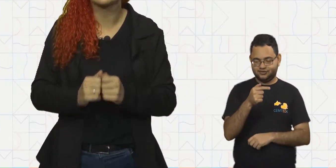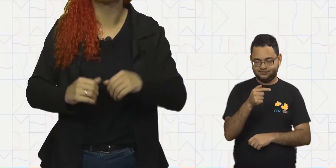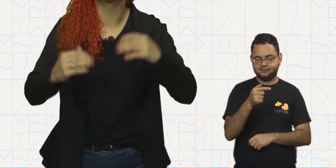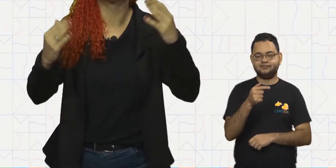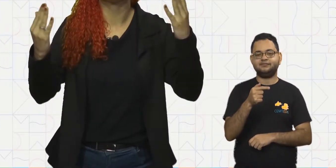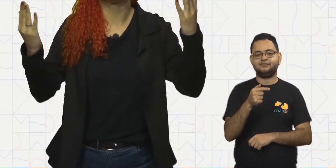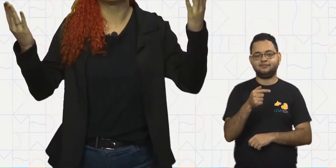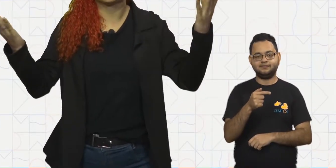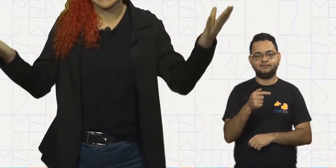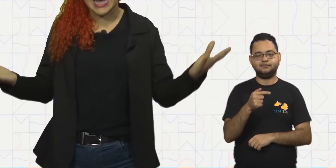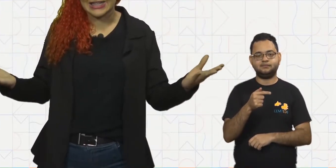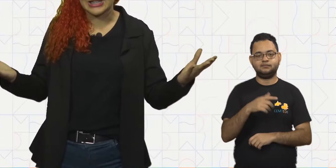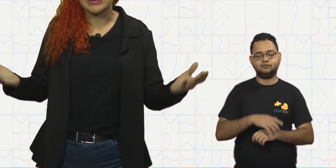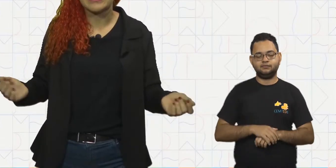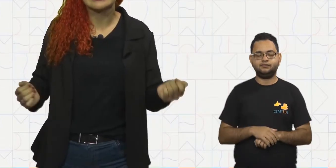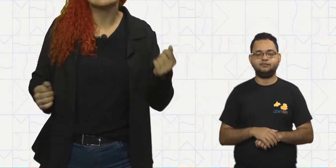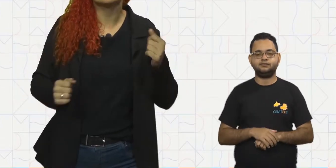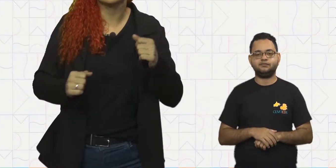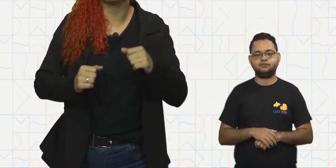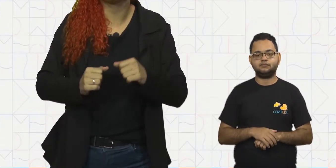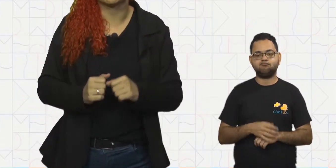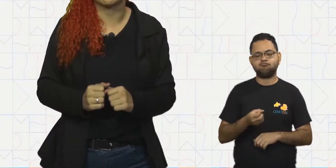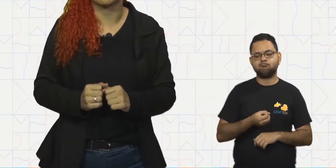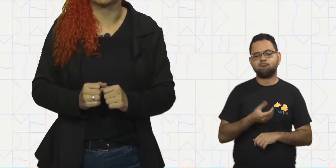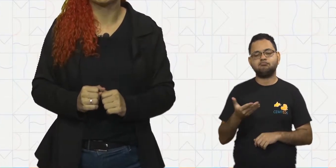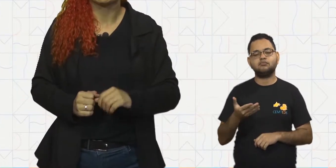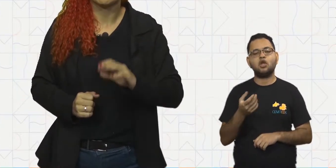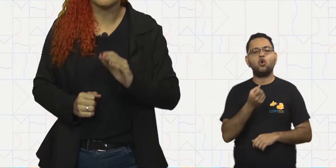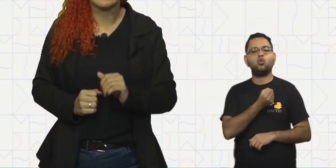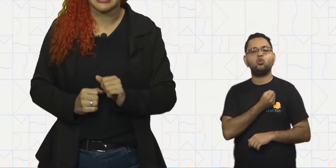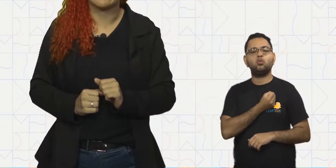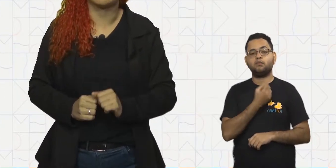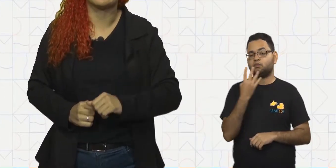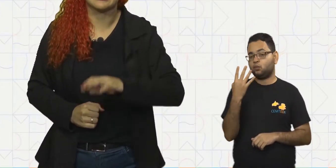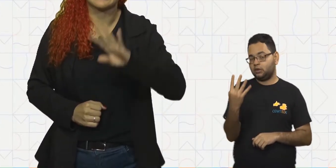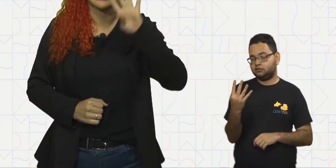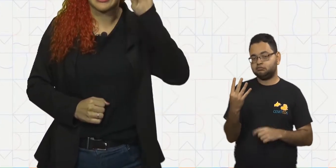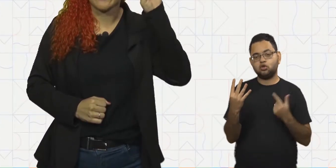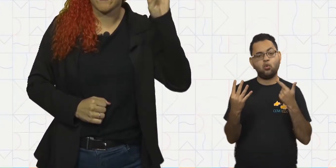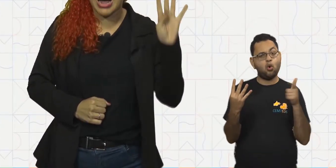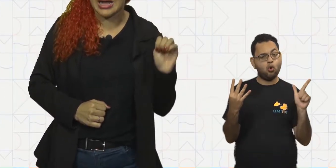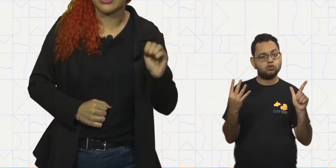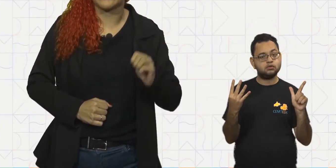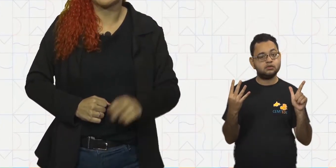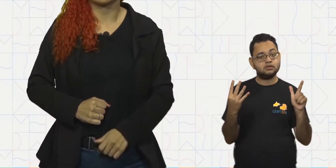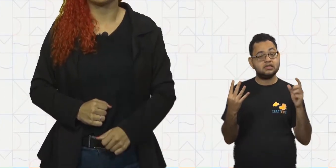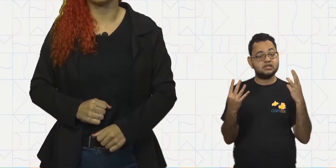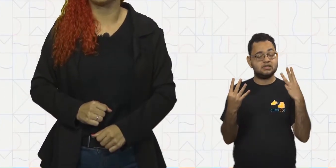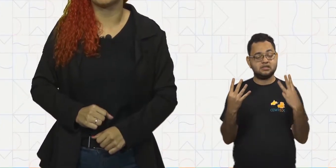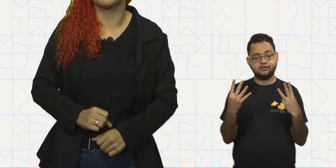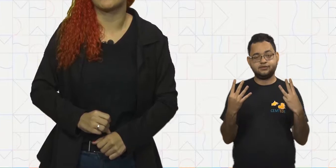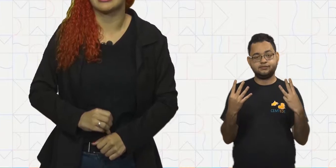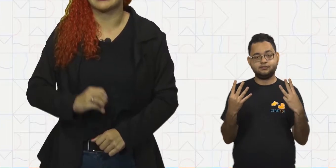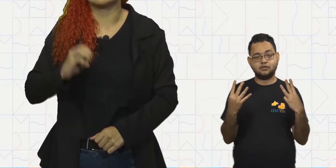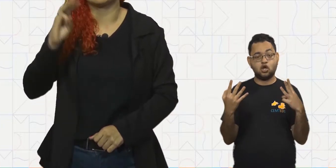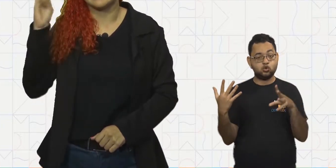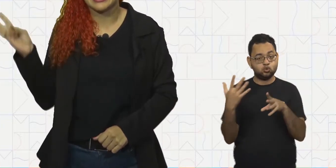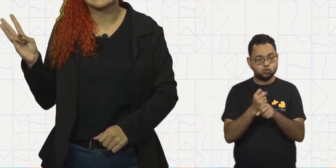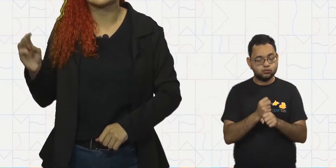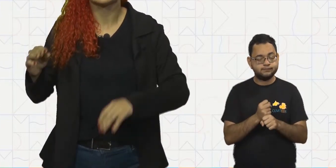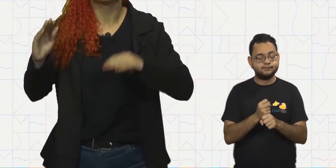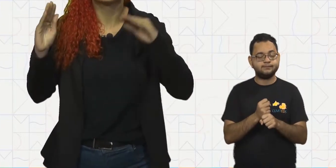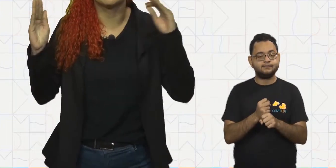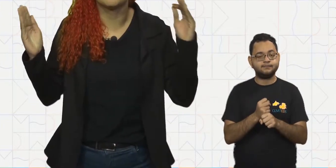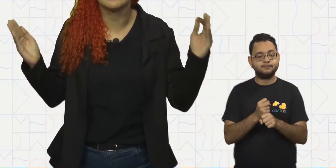dois tá ok 7 se o jogo um dado e ele cai quatro e no outro